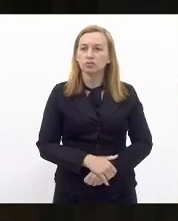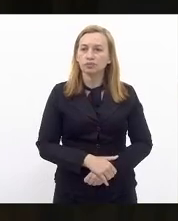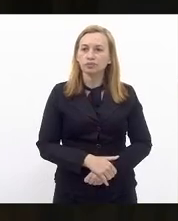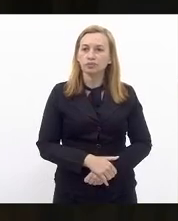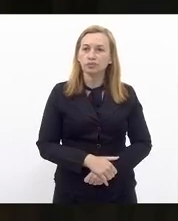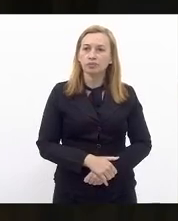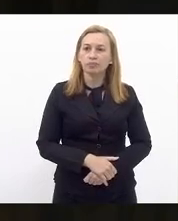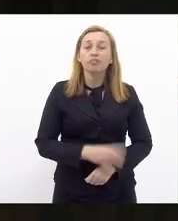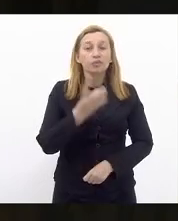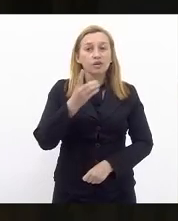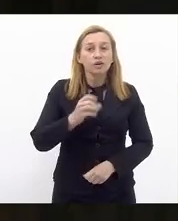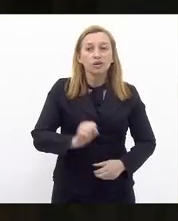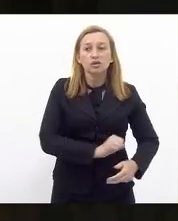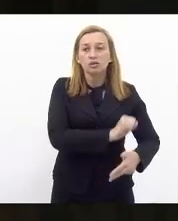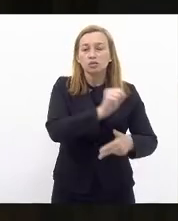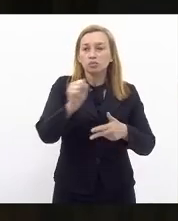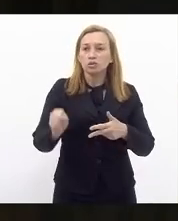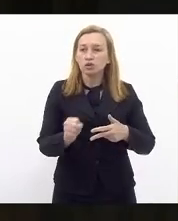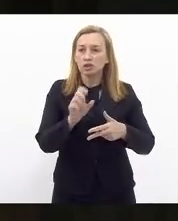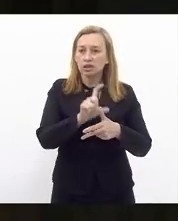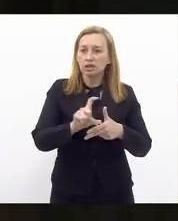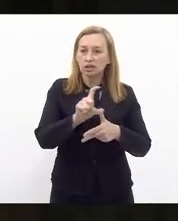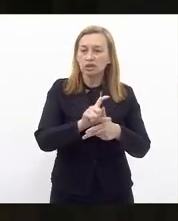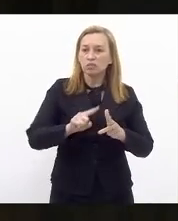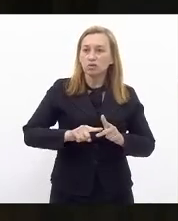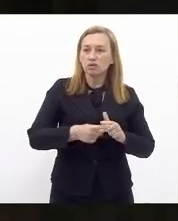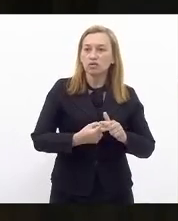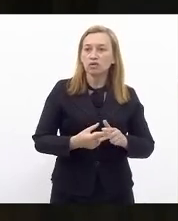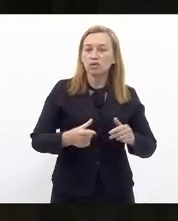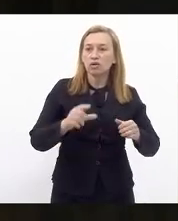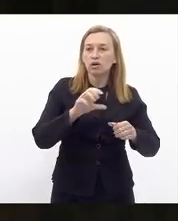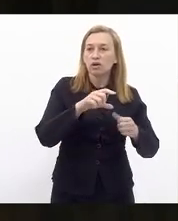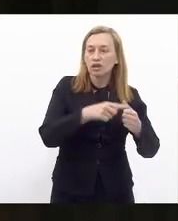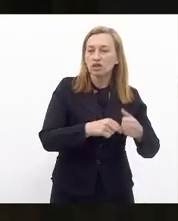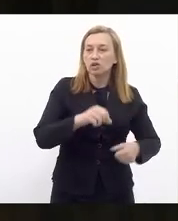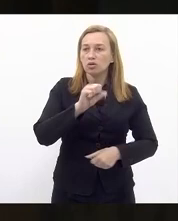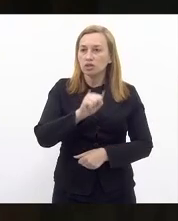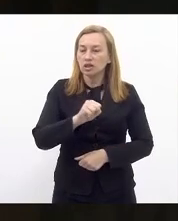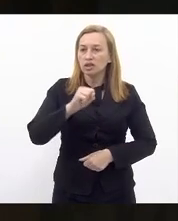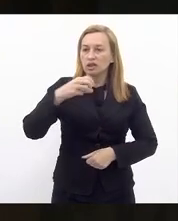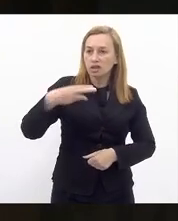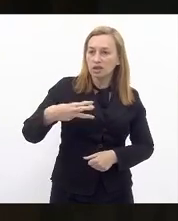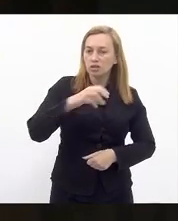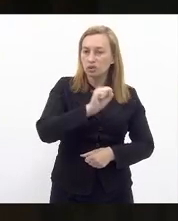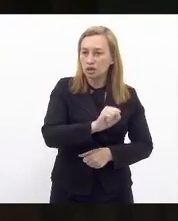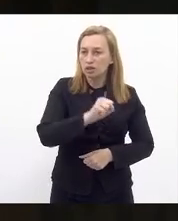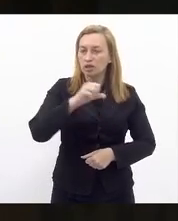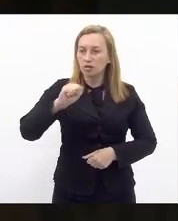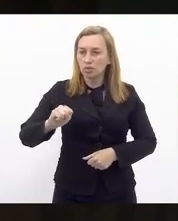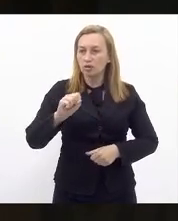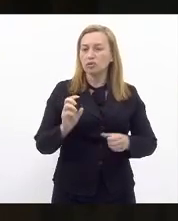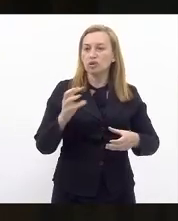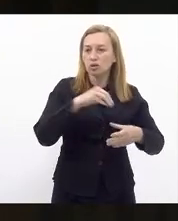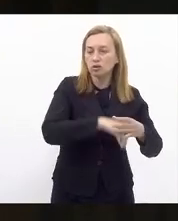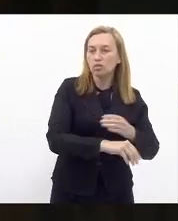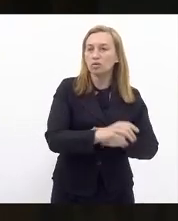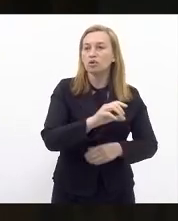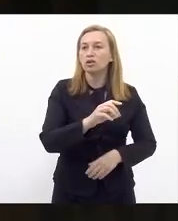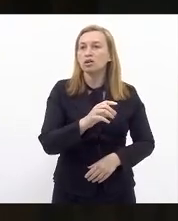de autoria do Poder Executivo que modifica o artigo 83 artigo 88 inclui o artigo 89 a e revoga os